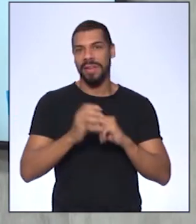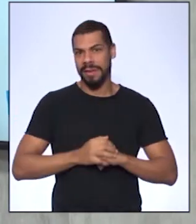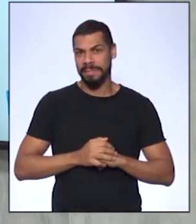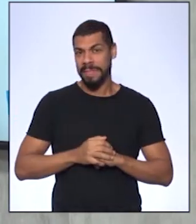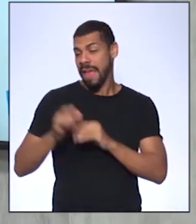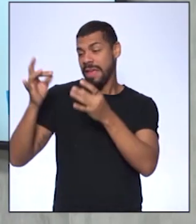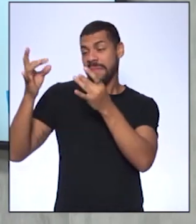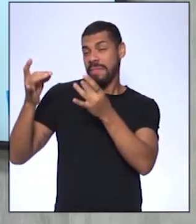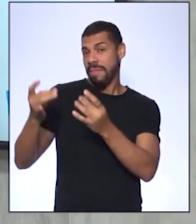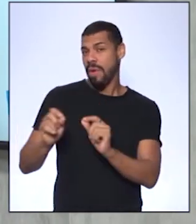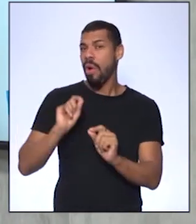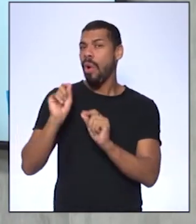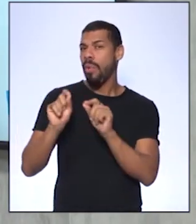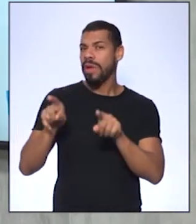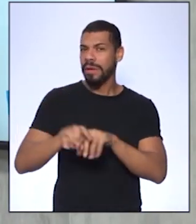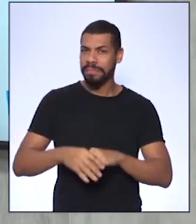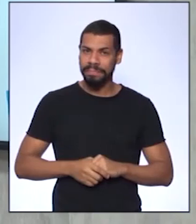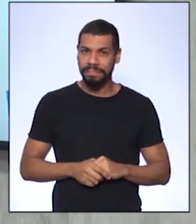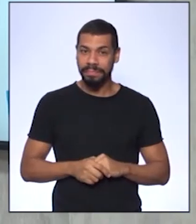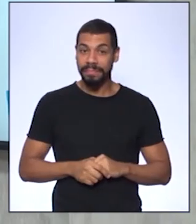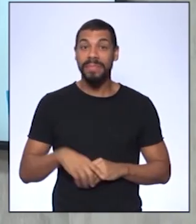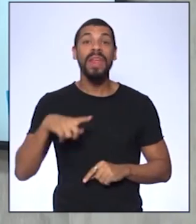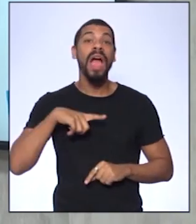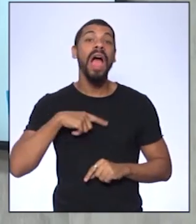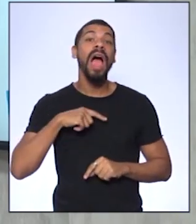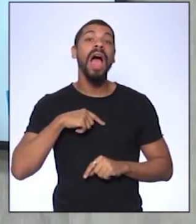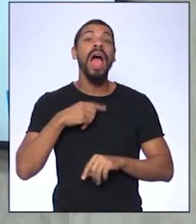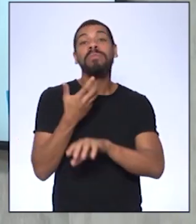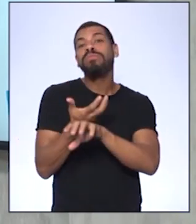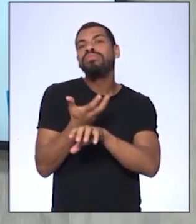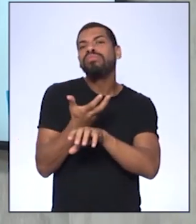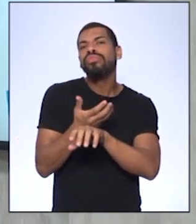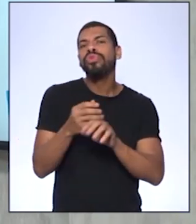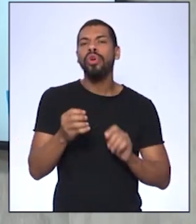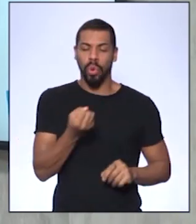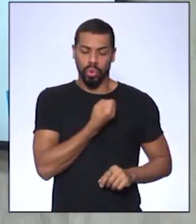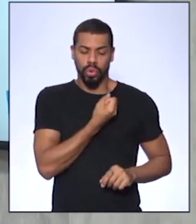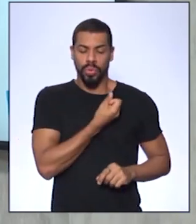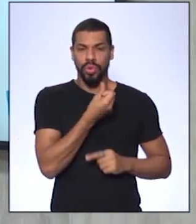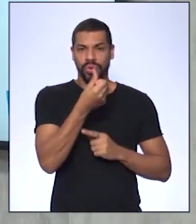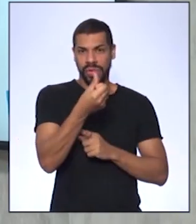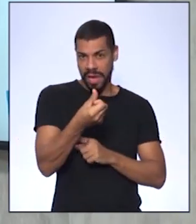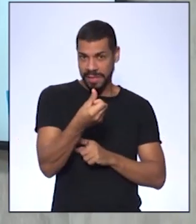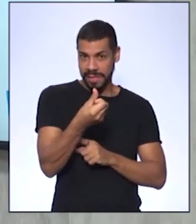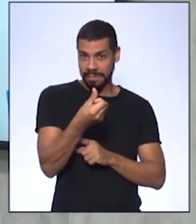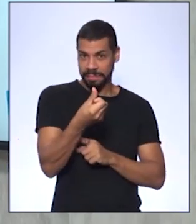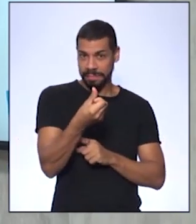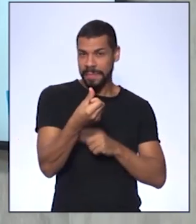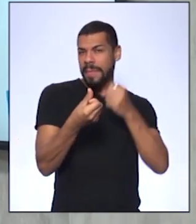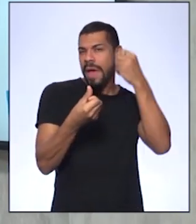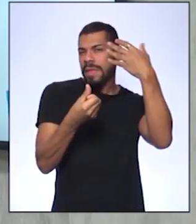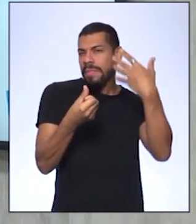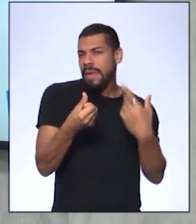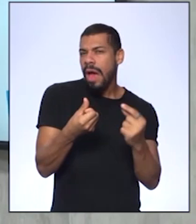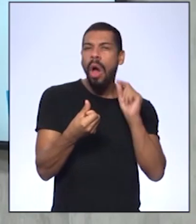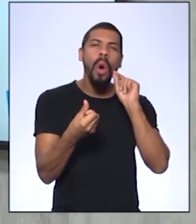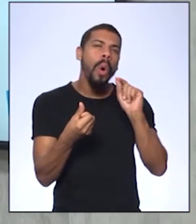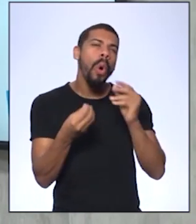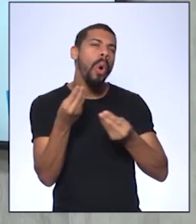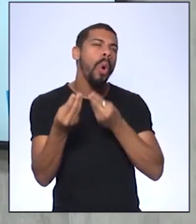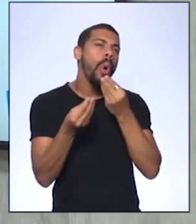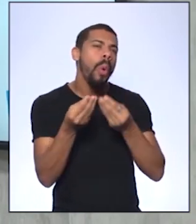em específico. Que competência é essa? É a competência da área 6. Ela vai falar um pouco para vocês sobre como